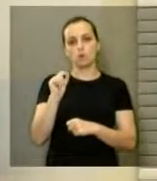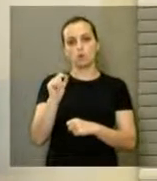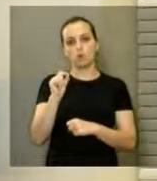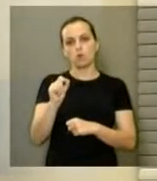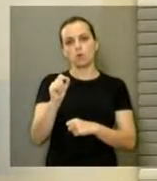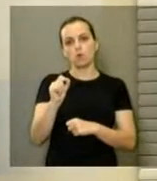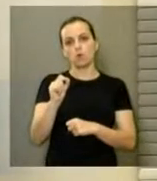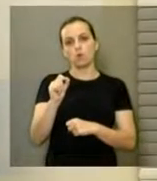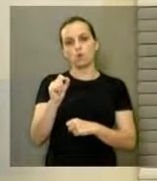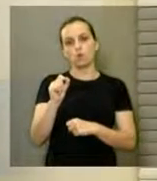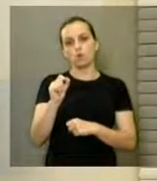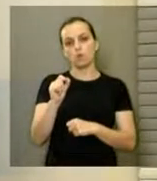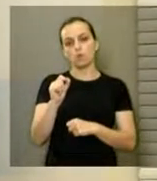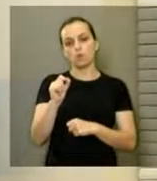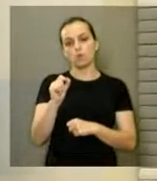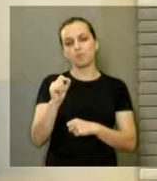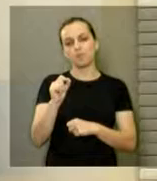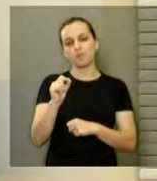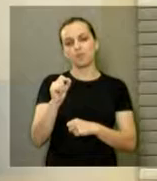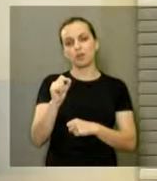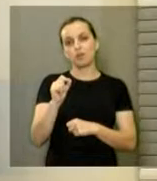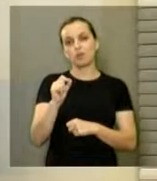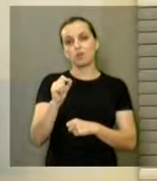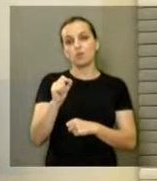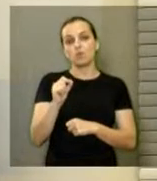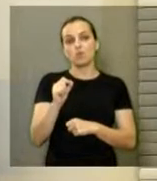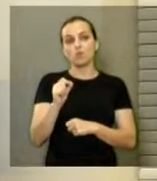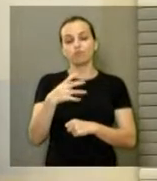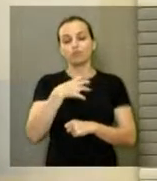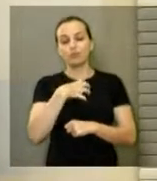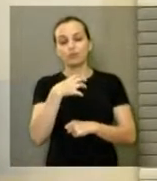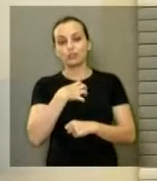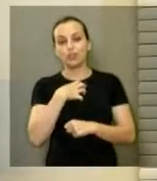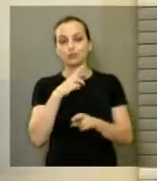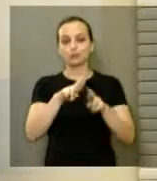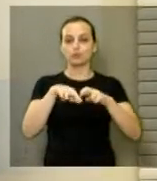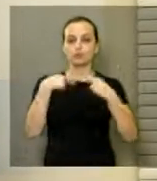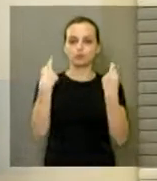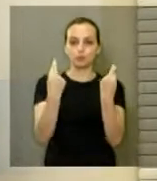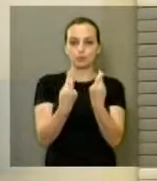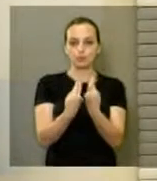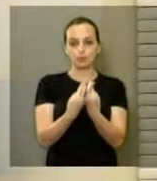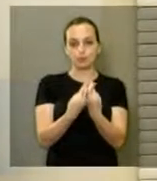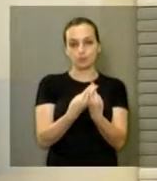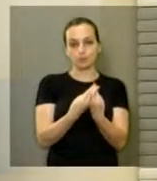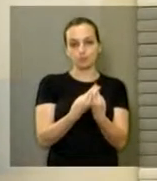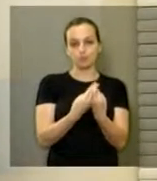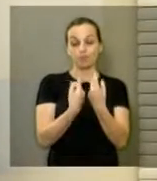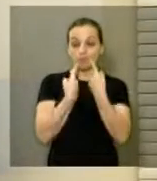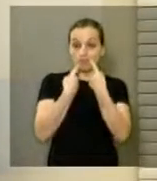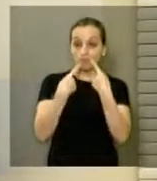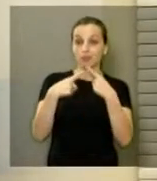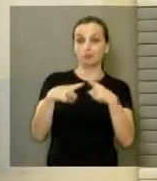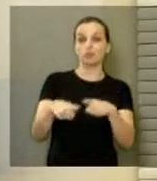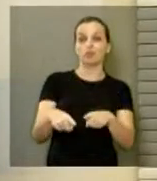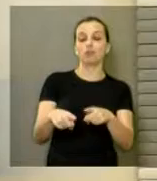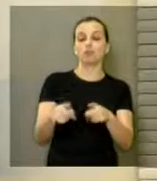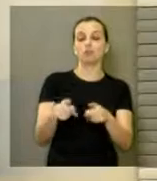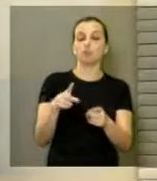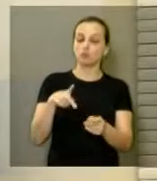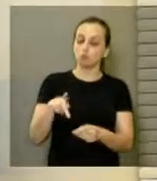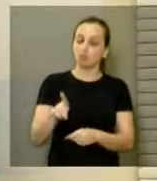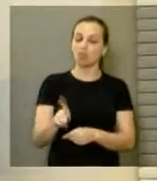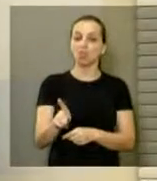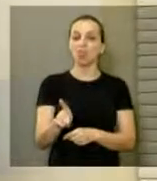nível das sessões. Eu acho que as críticas são sempre